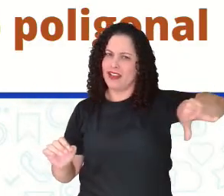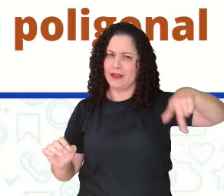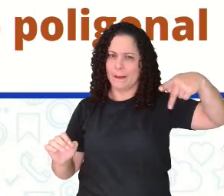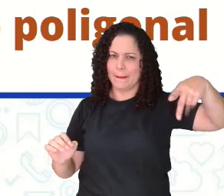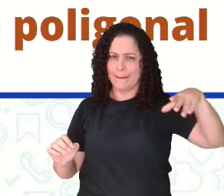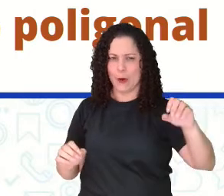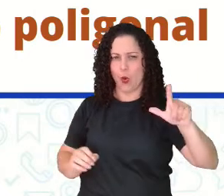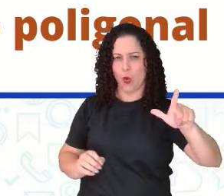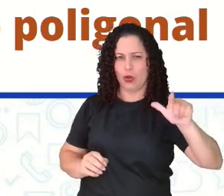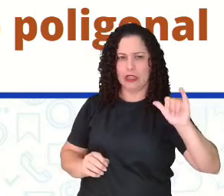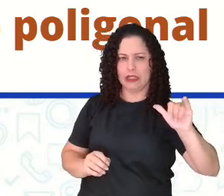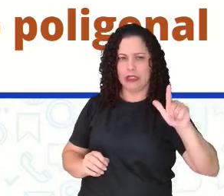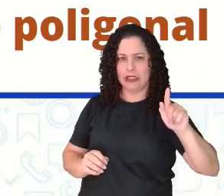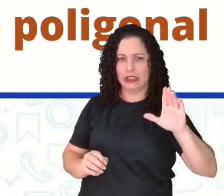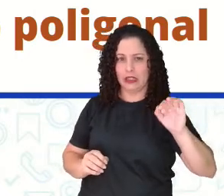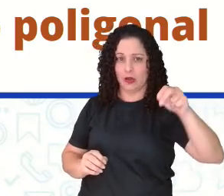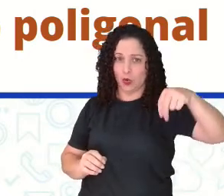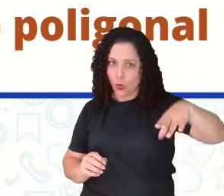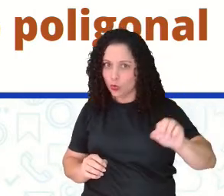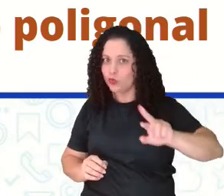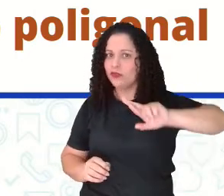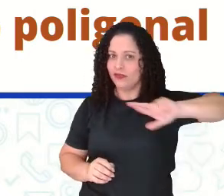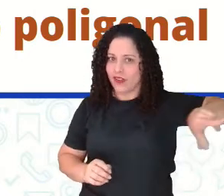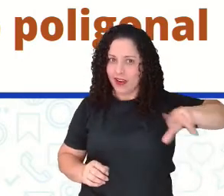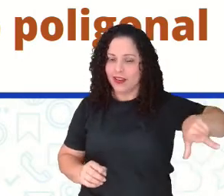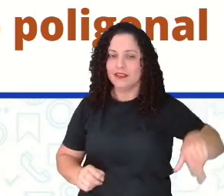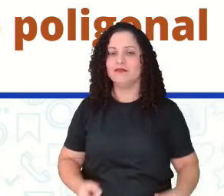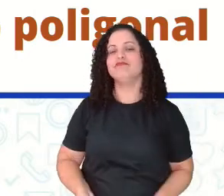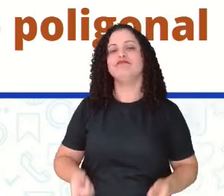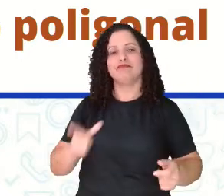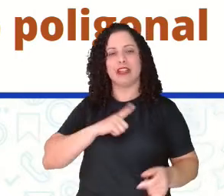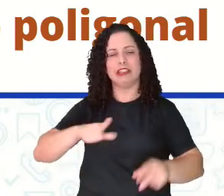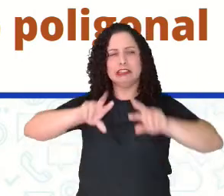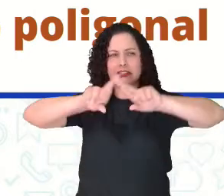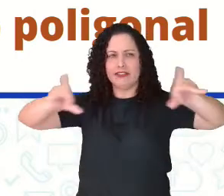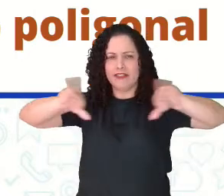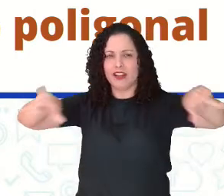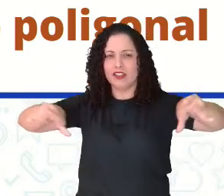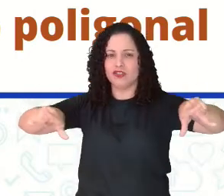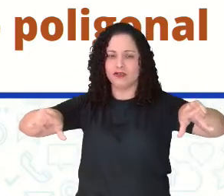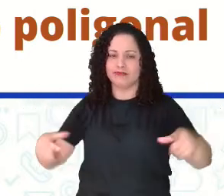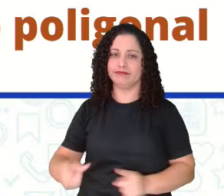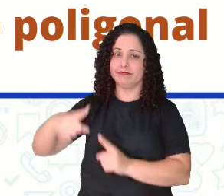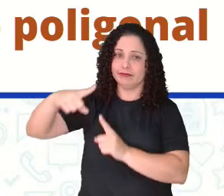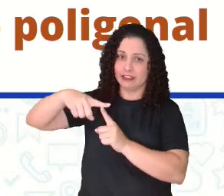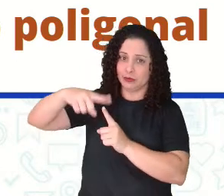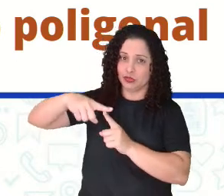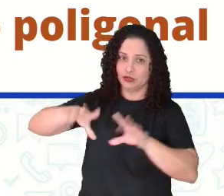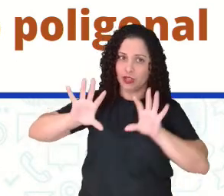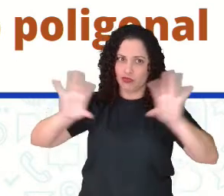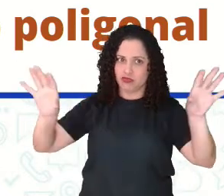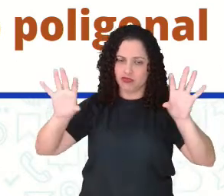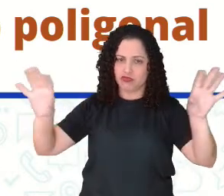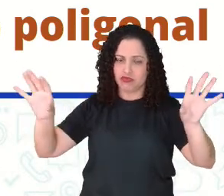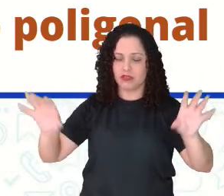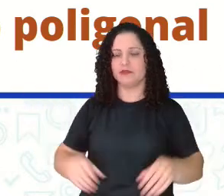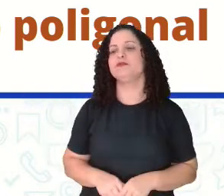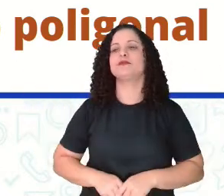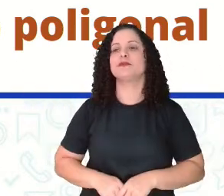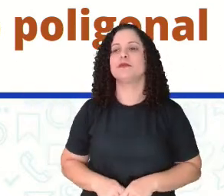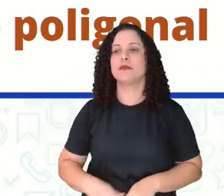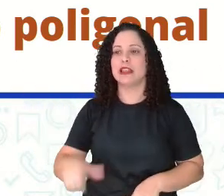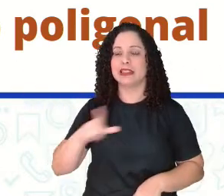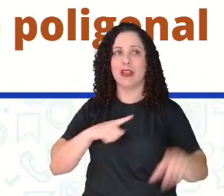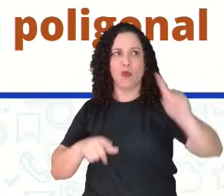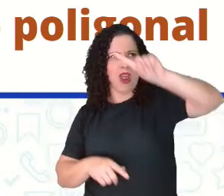você tem aí um segmento de reta, tá? Você tem aí uma linha poligonal. Se você tem algo que é formado através de